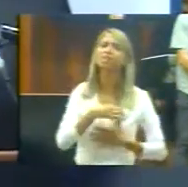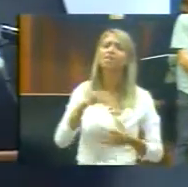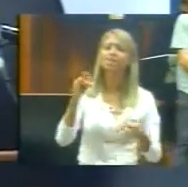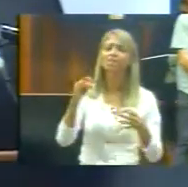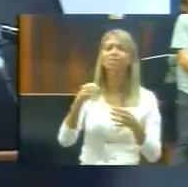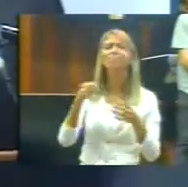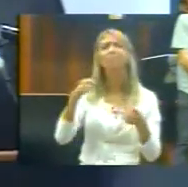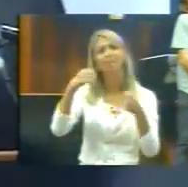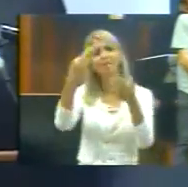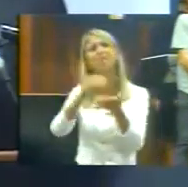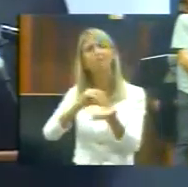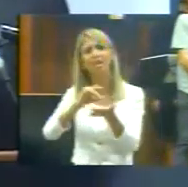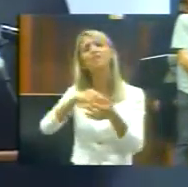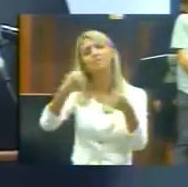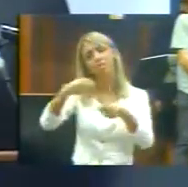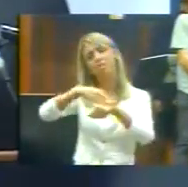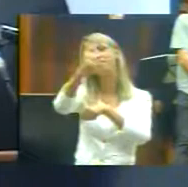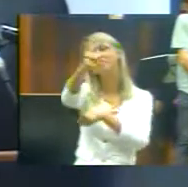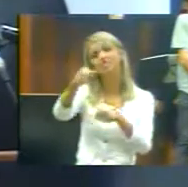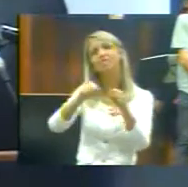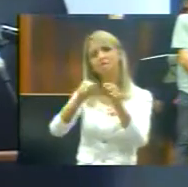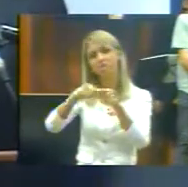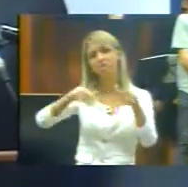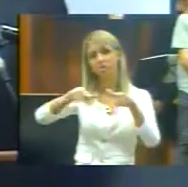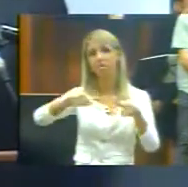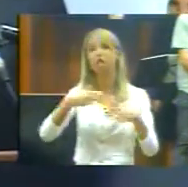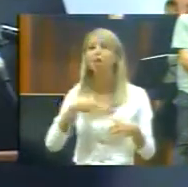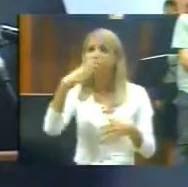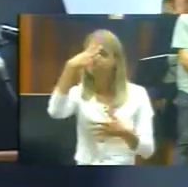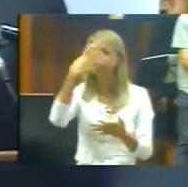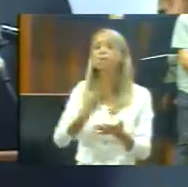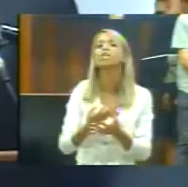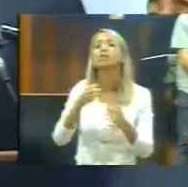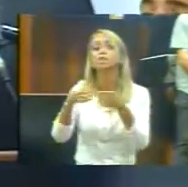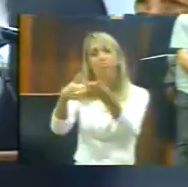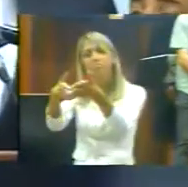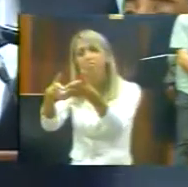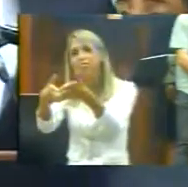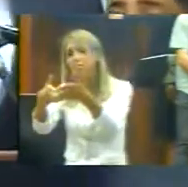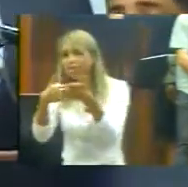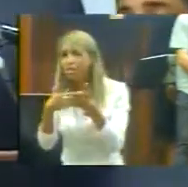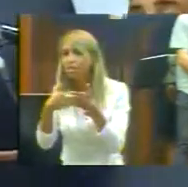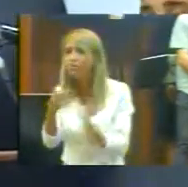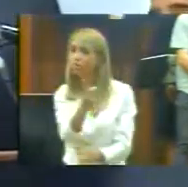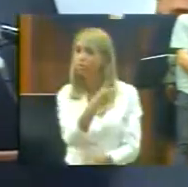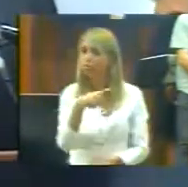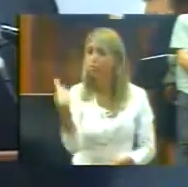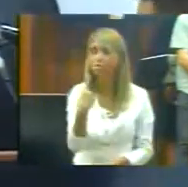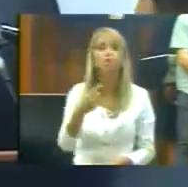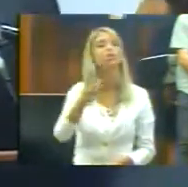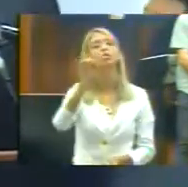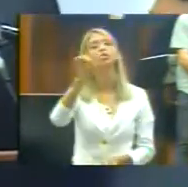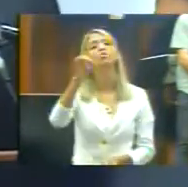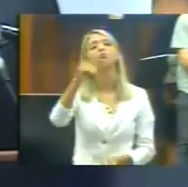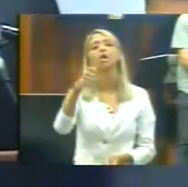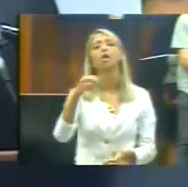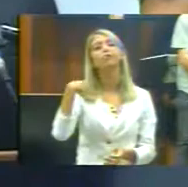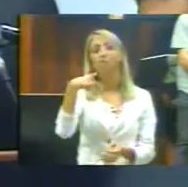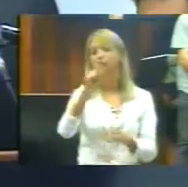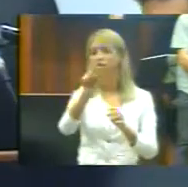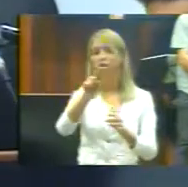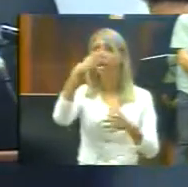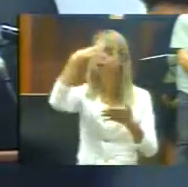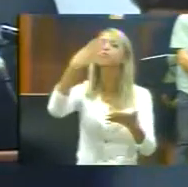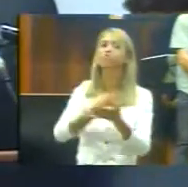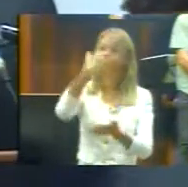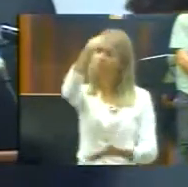gente vai tentar melhorar essas coisas. E eu acredito, eu peço que todos que estão aqui, não só os parlamentares, que acreditem